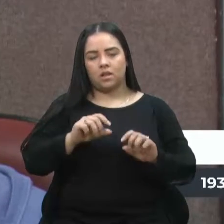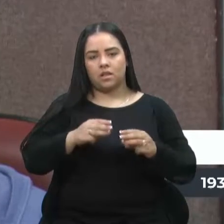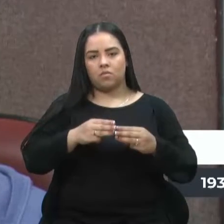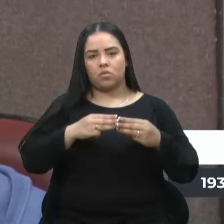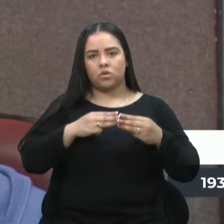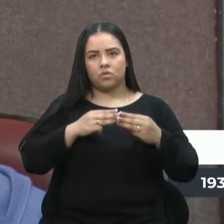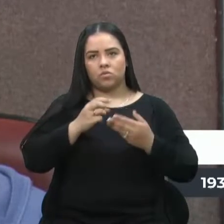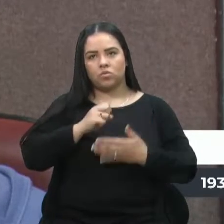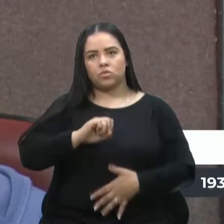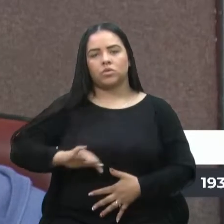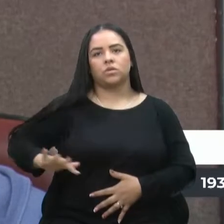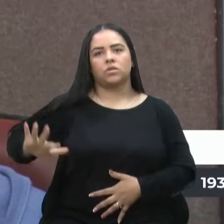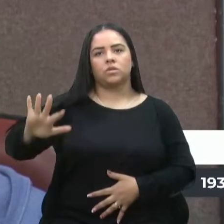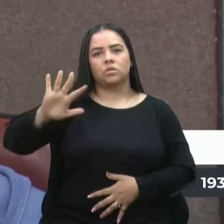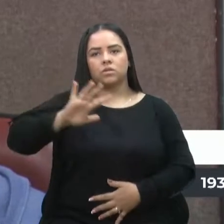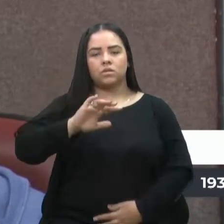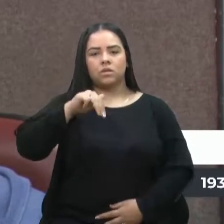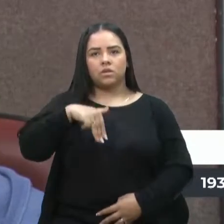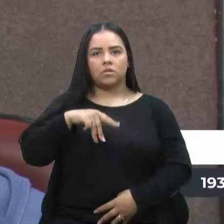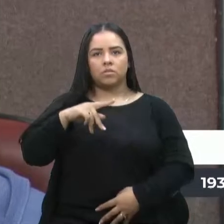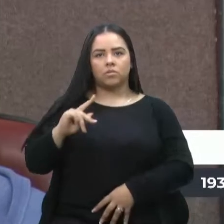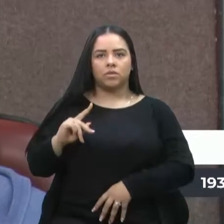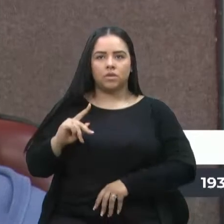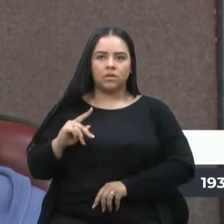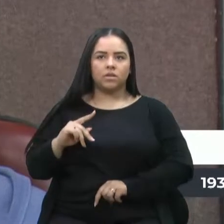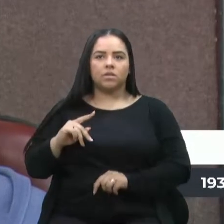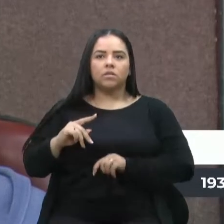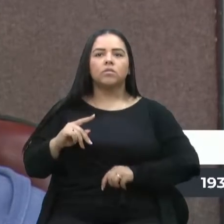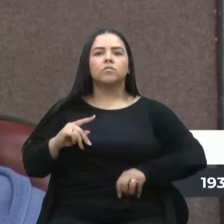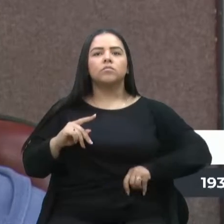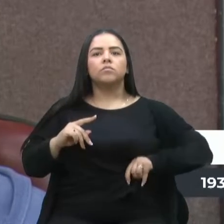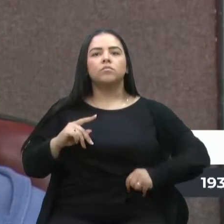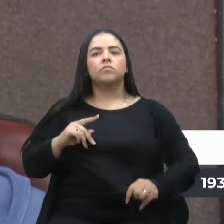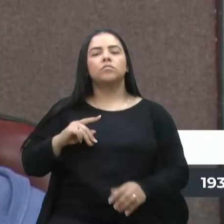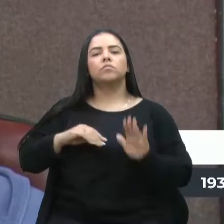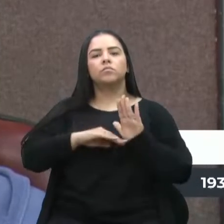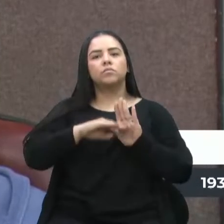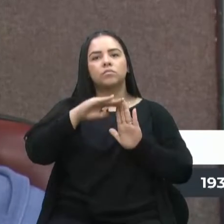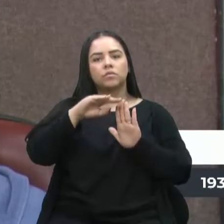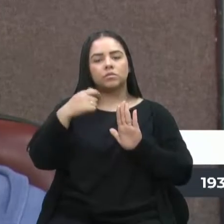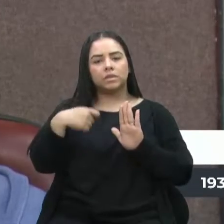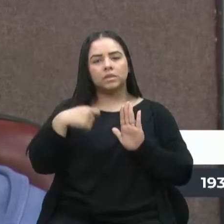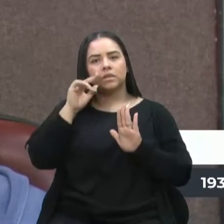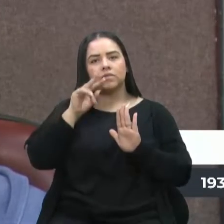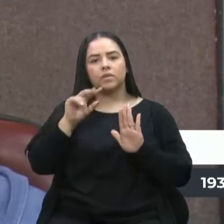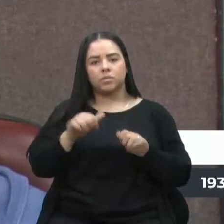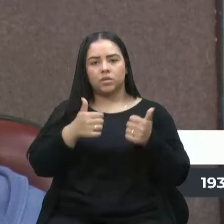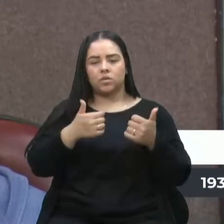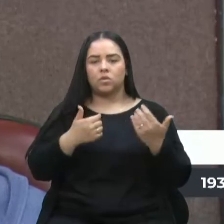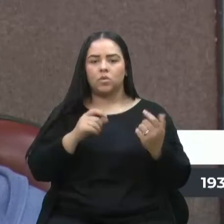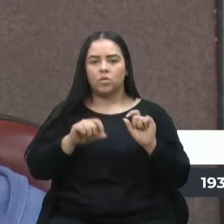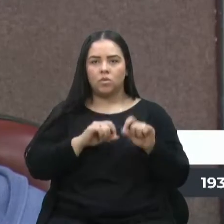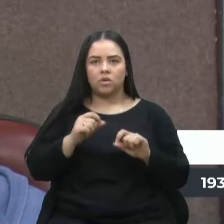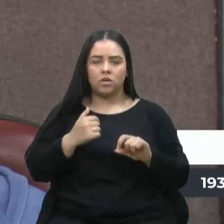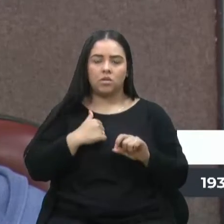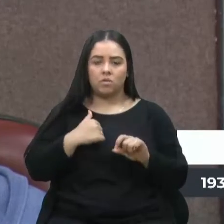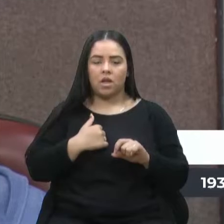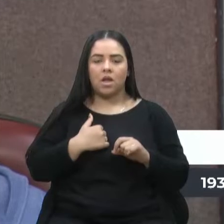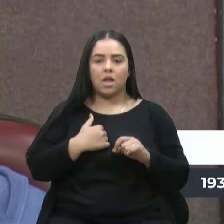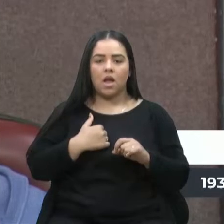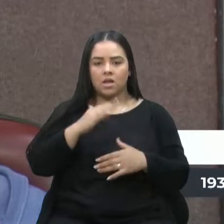no geral kmp lá em cima ela tem que trabalhar melhor esse ponto que que eu sou